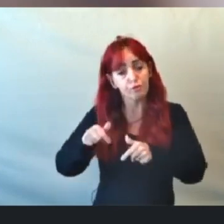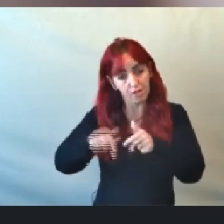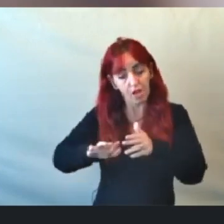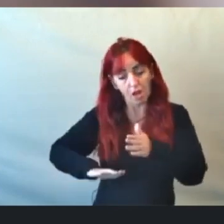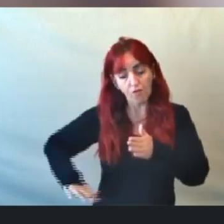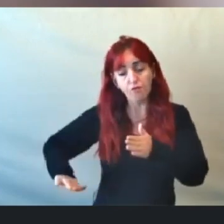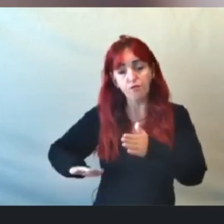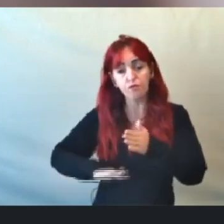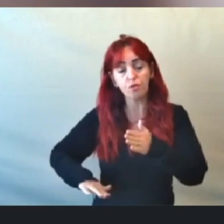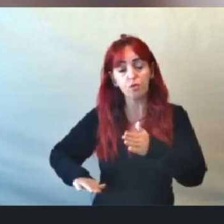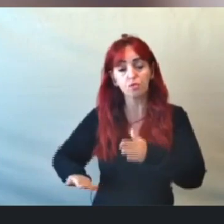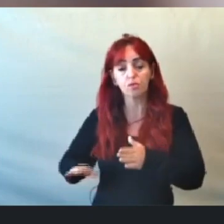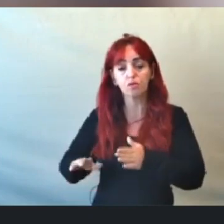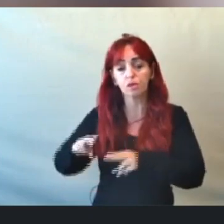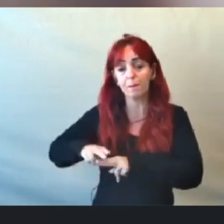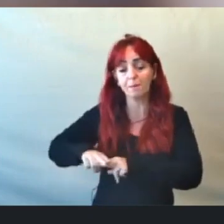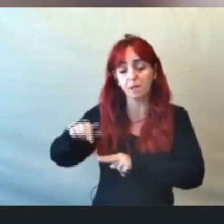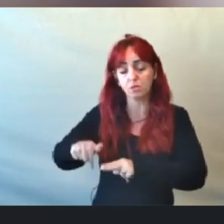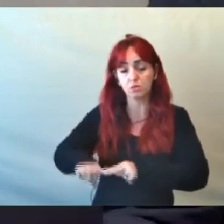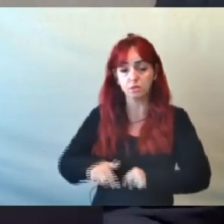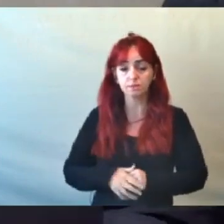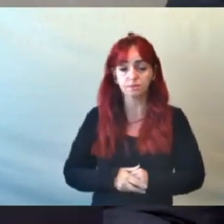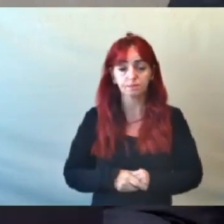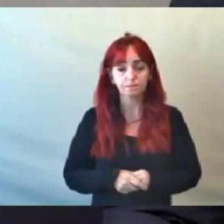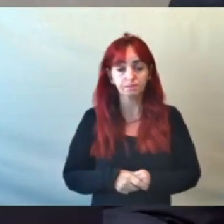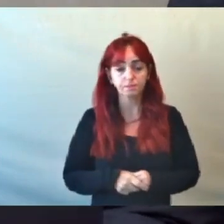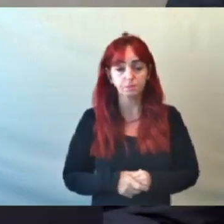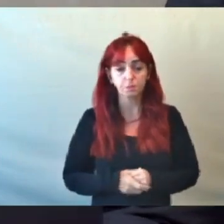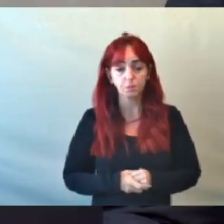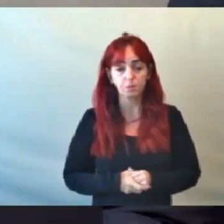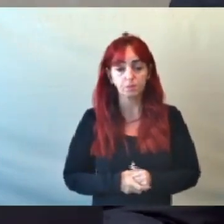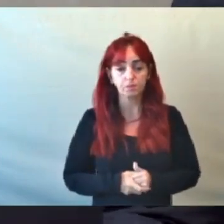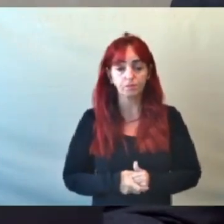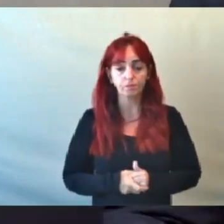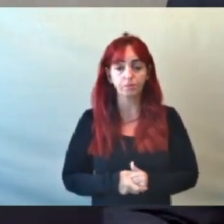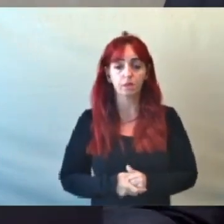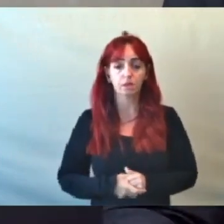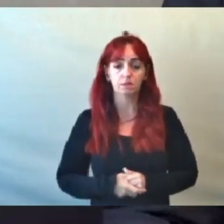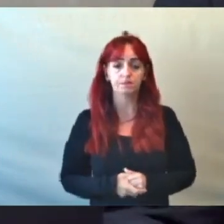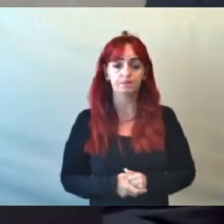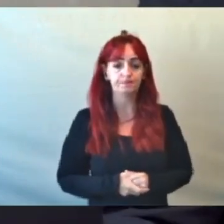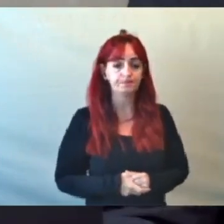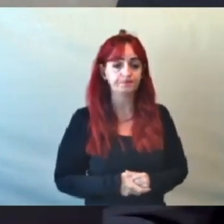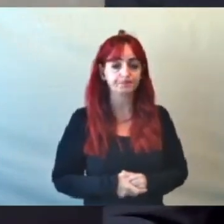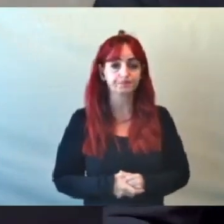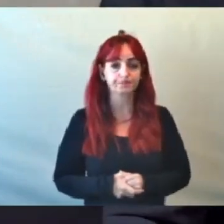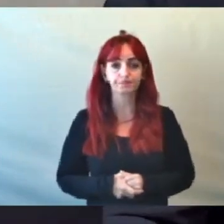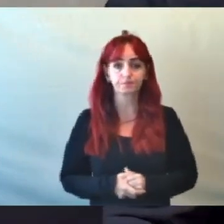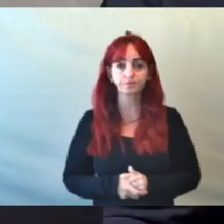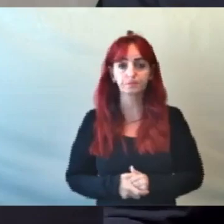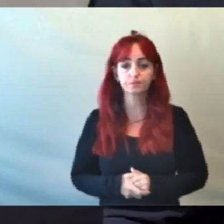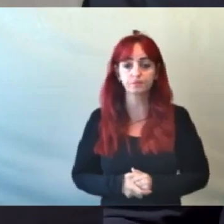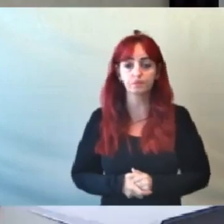lagoa. Perfeito. Professora, mais algum questionamento? Vereador Braulio.